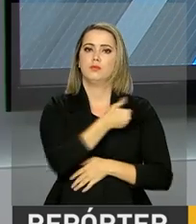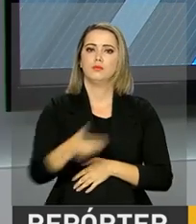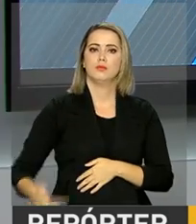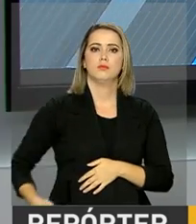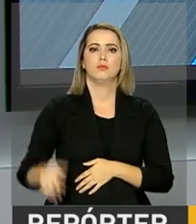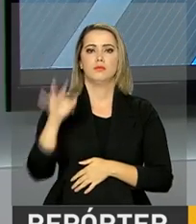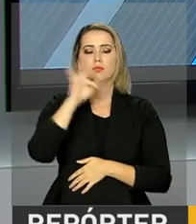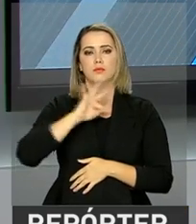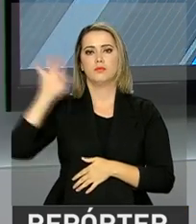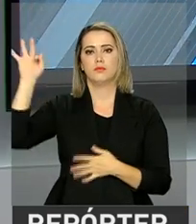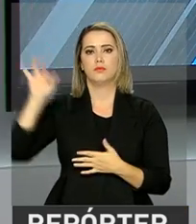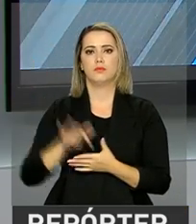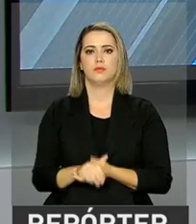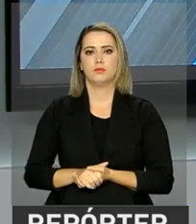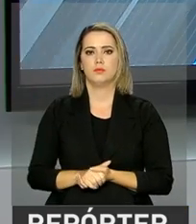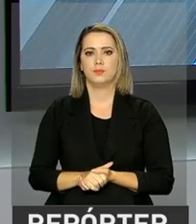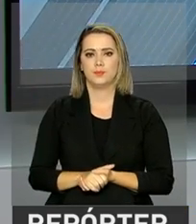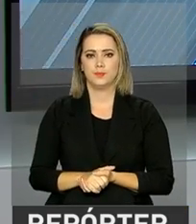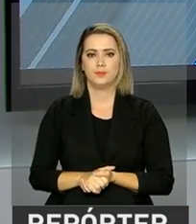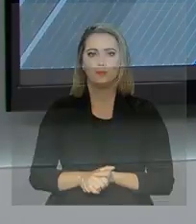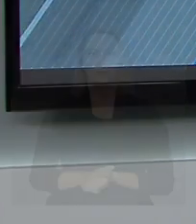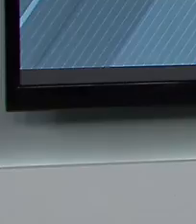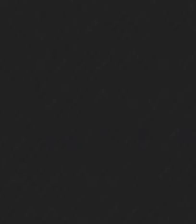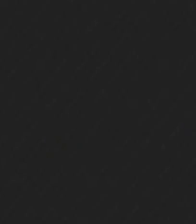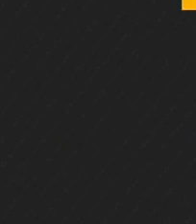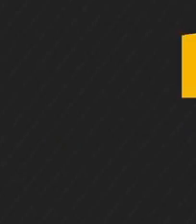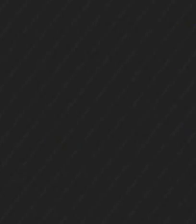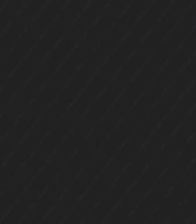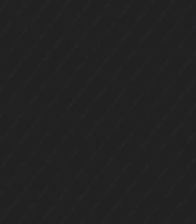NBR a TV do Governo Federal